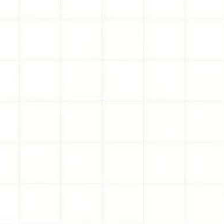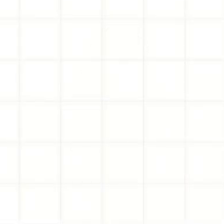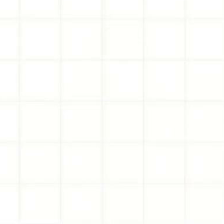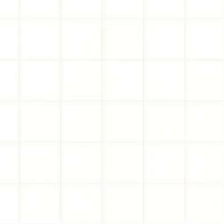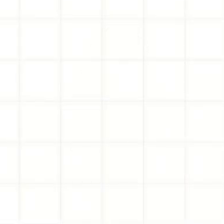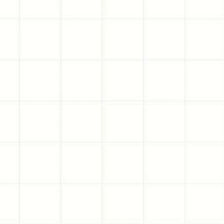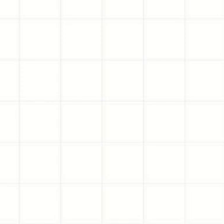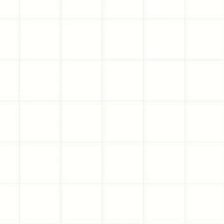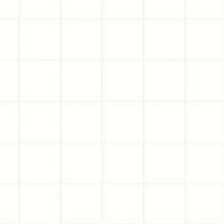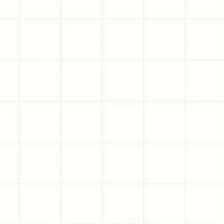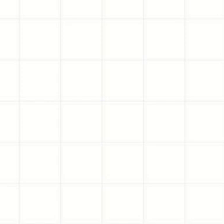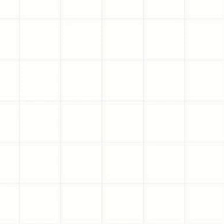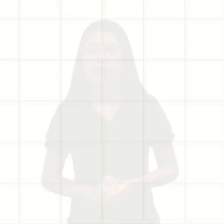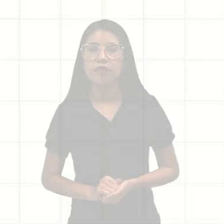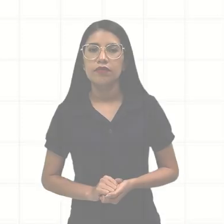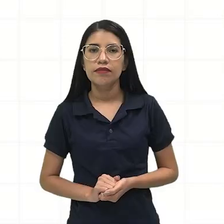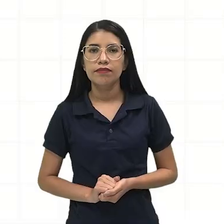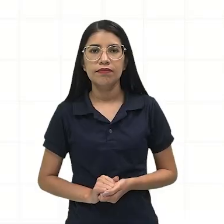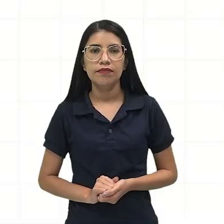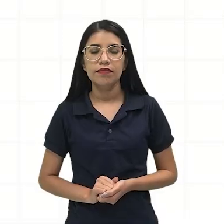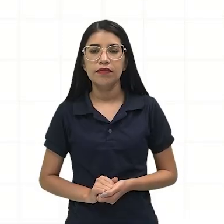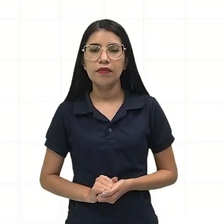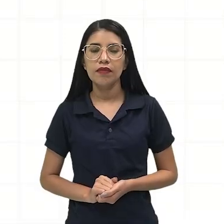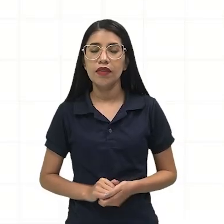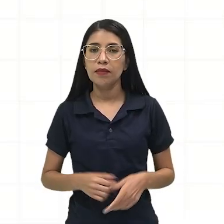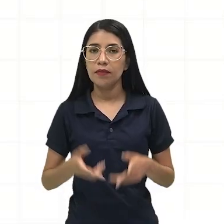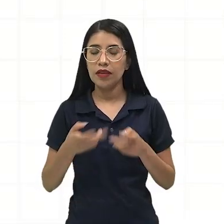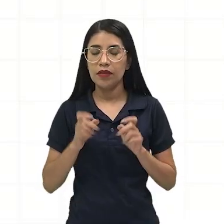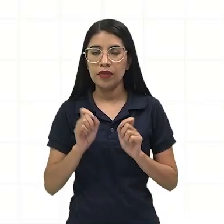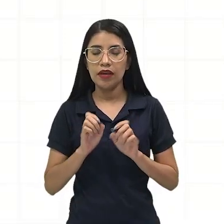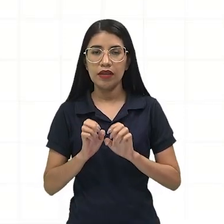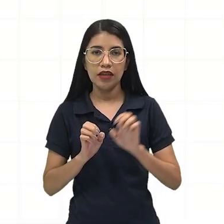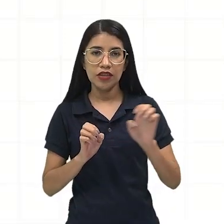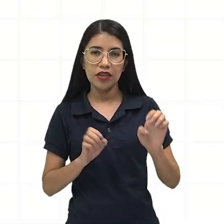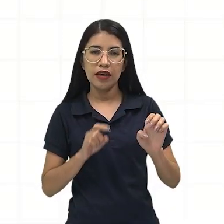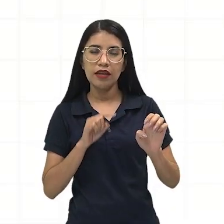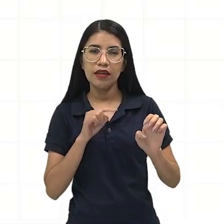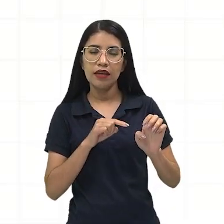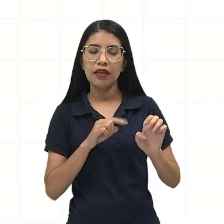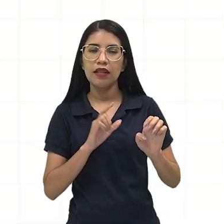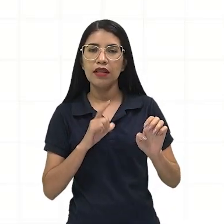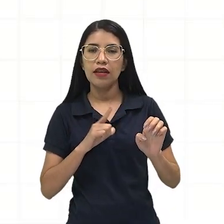Ó, vejam aqui que indo, né? Nós temos aqui os